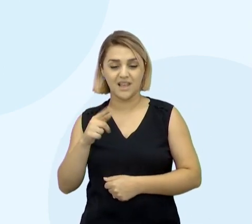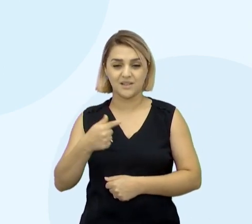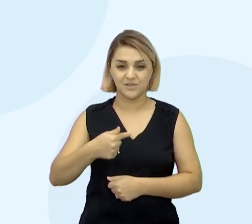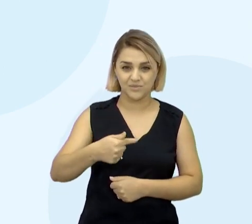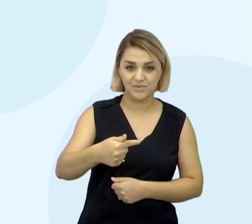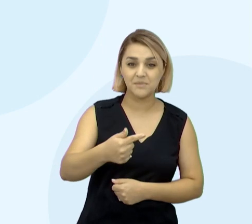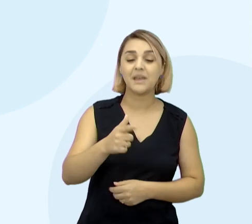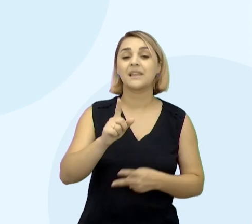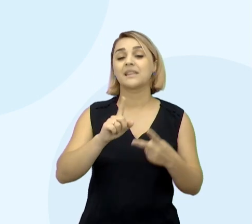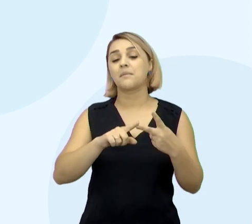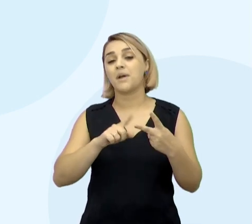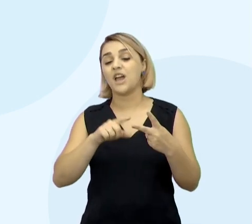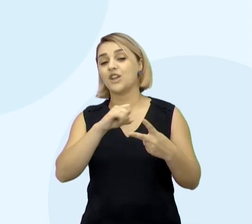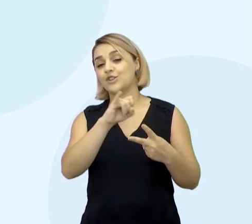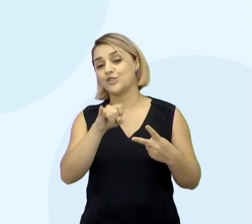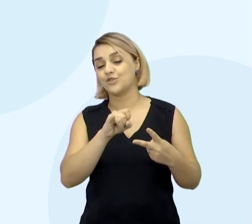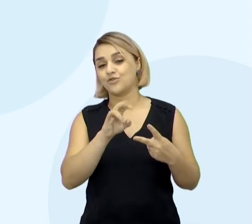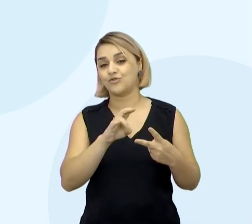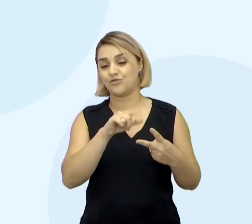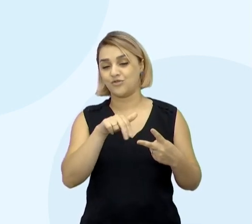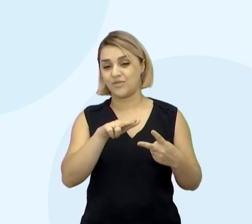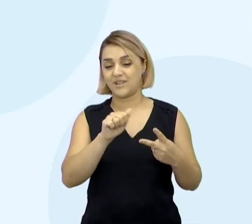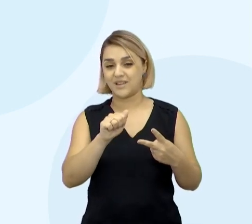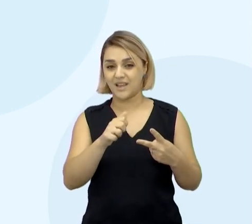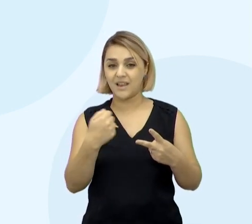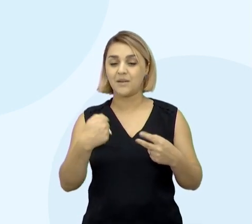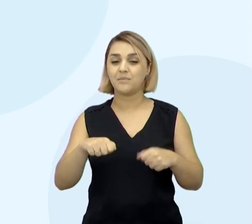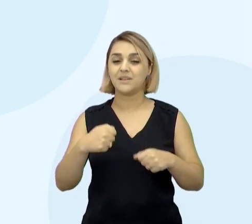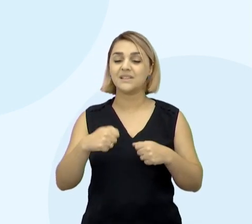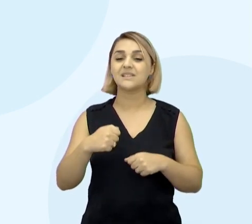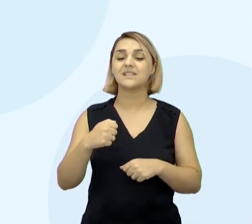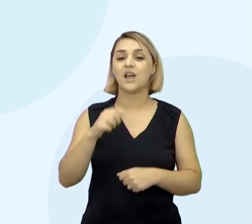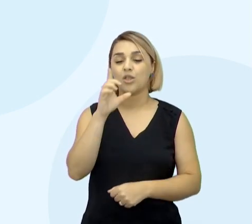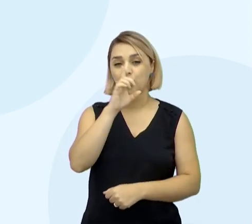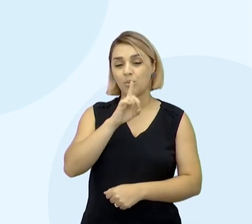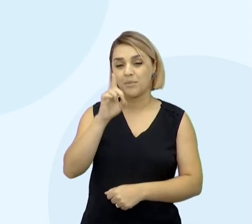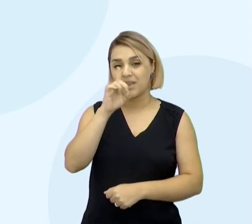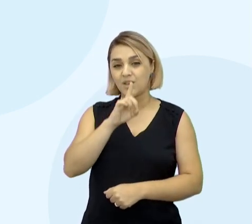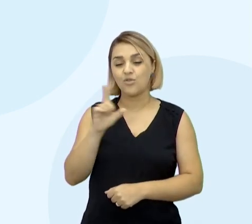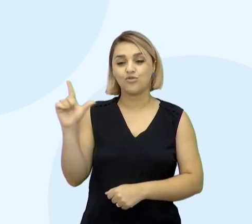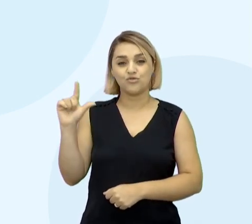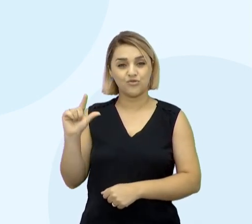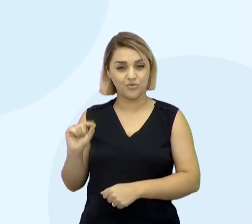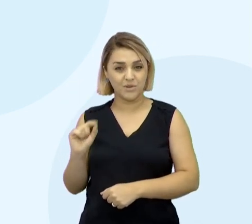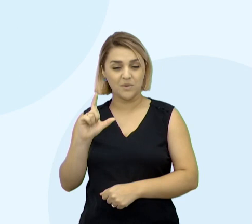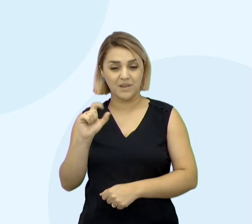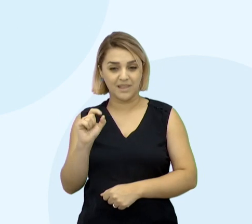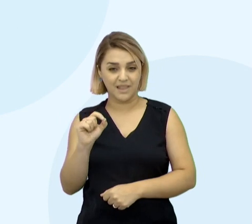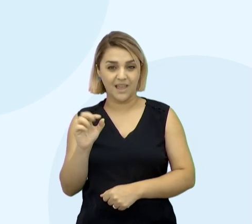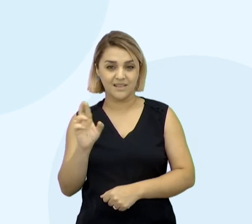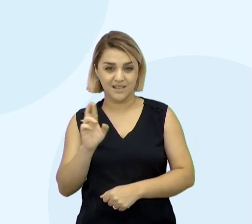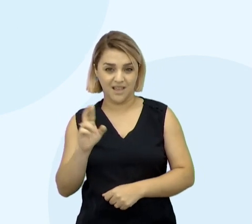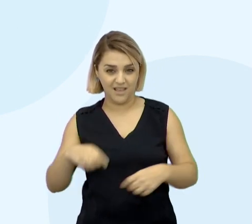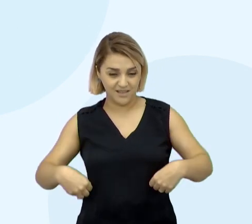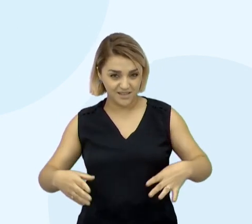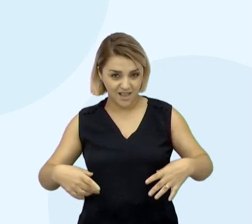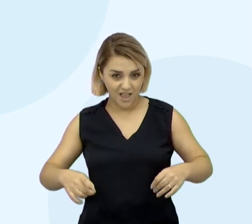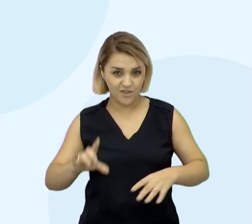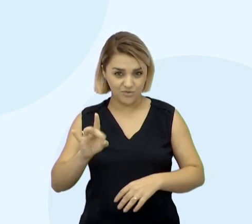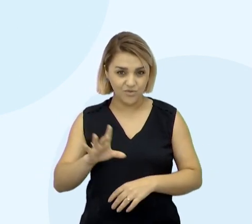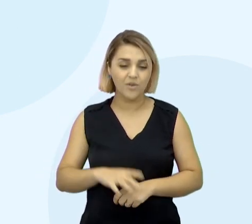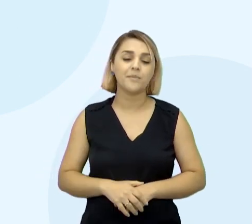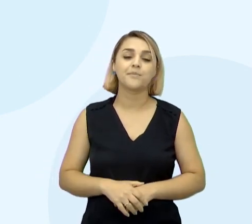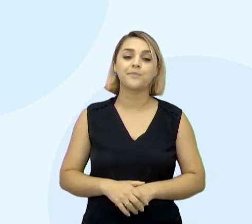Juliana deve reduzir seu passeio de domingo para o valor de 10. Vamos ver a outra. Carlos